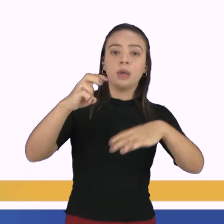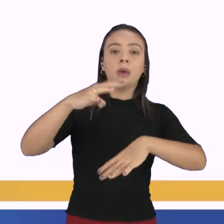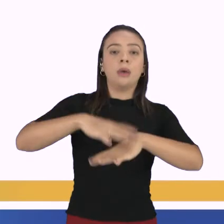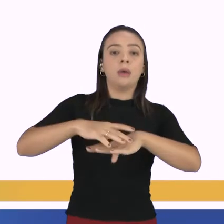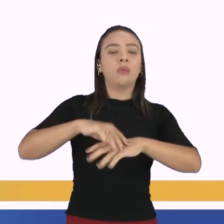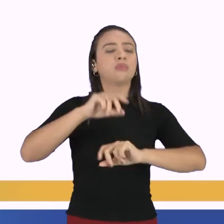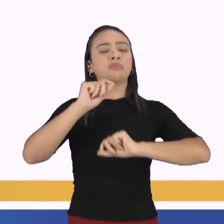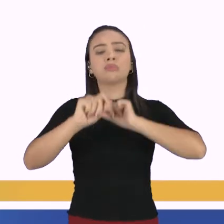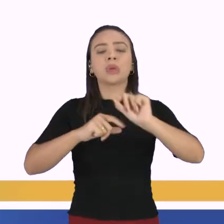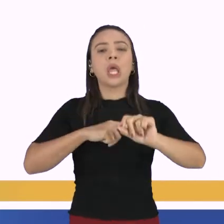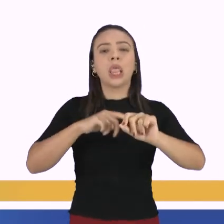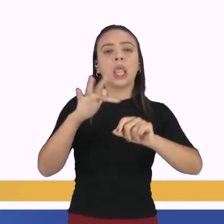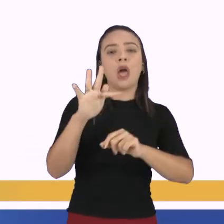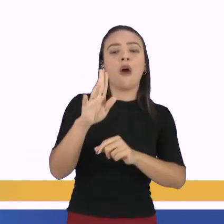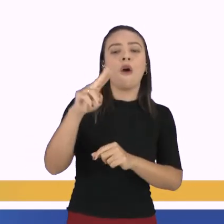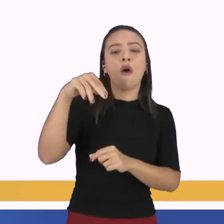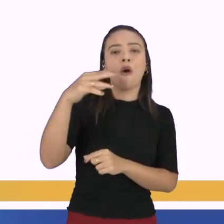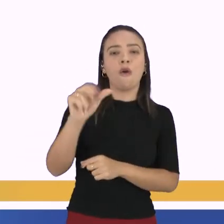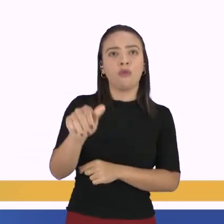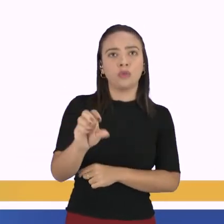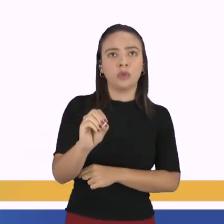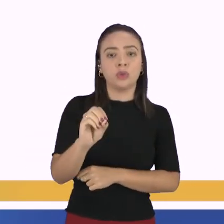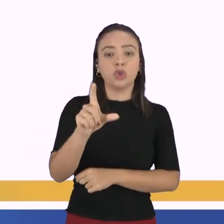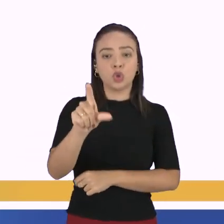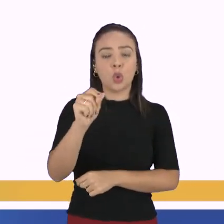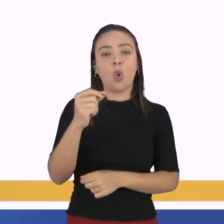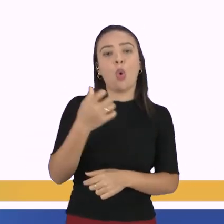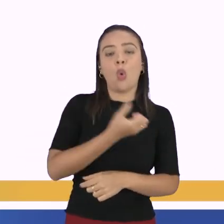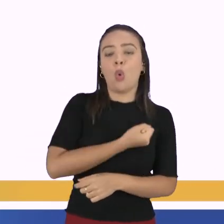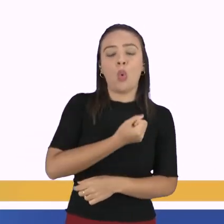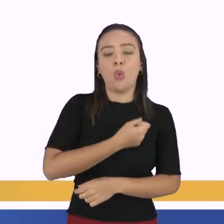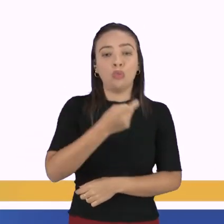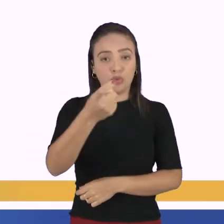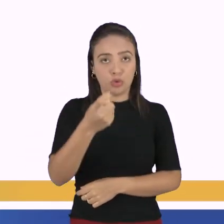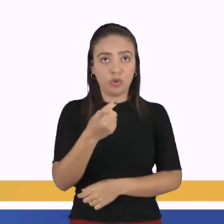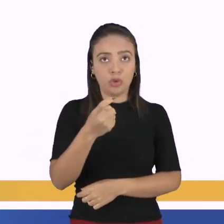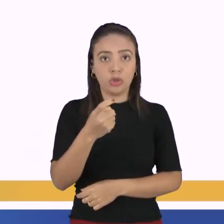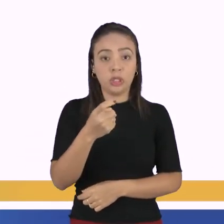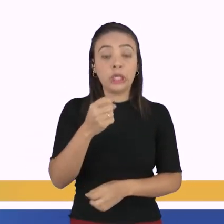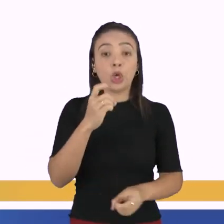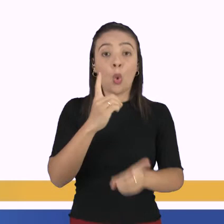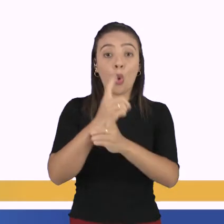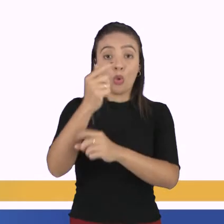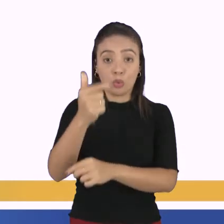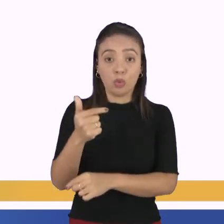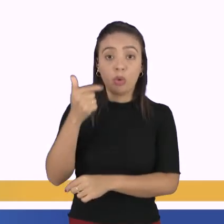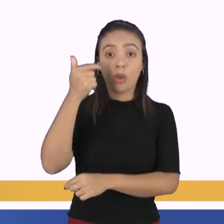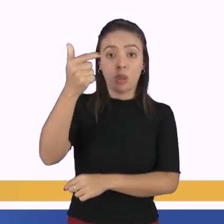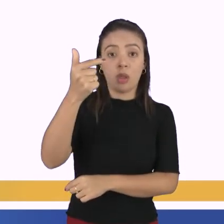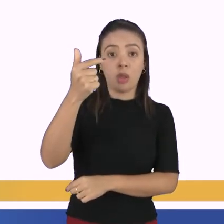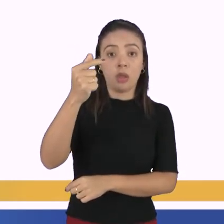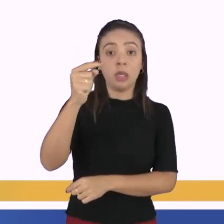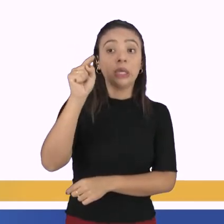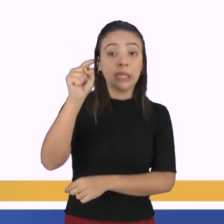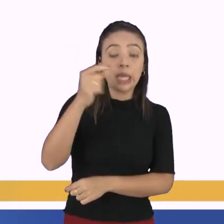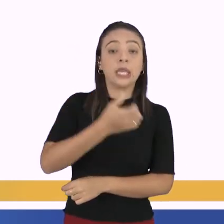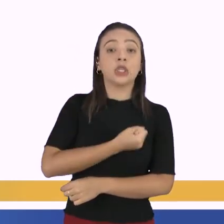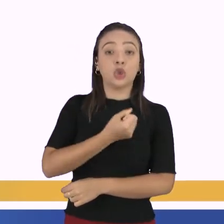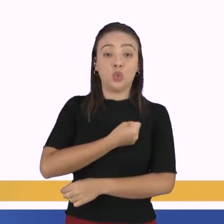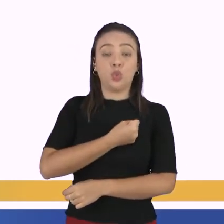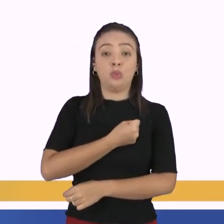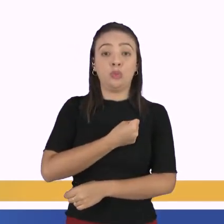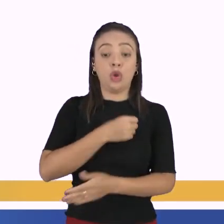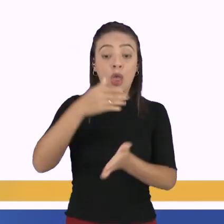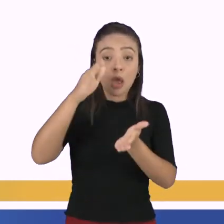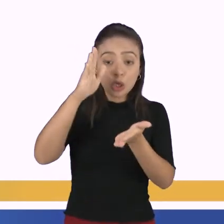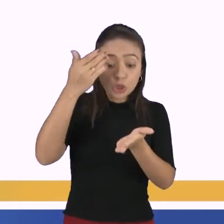função faz para mim? Ela pega um valor real de x, calcula o quadrado dele, que é x ao quadrado, e deste valor subtrai